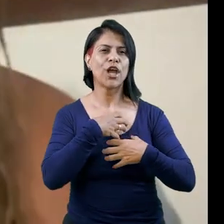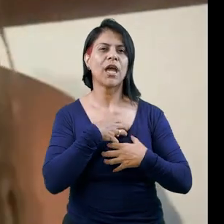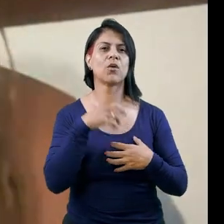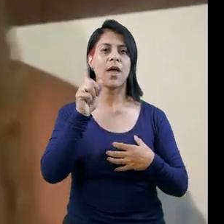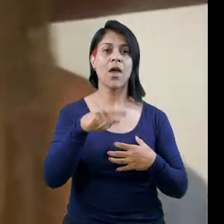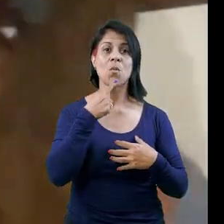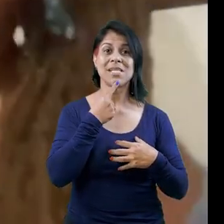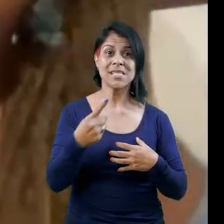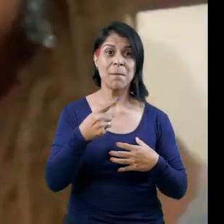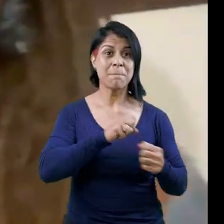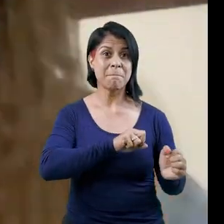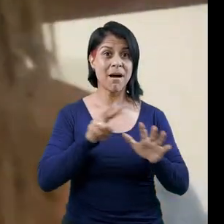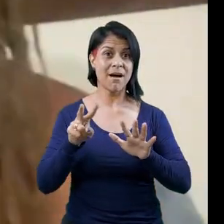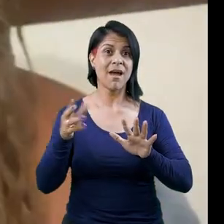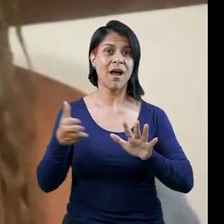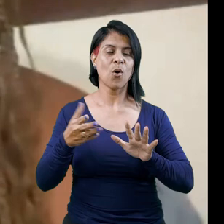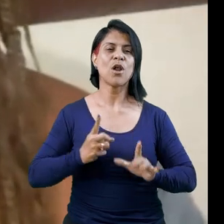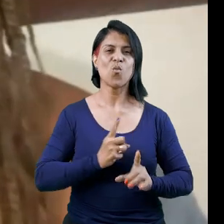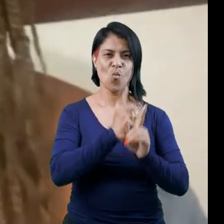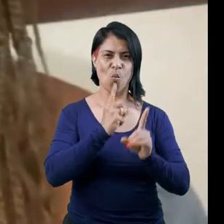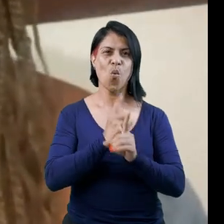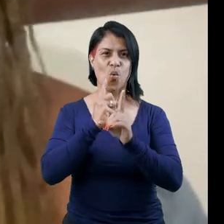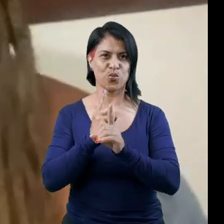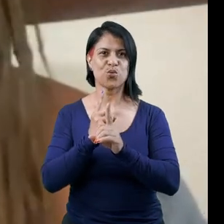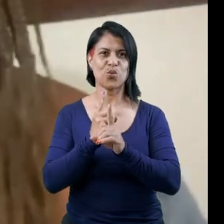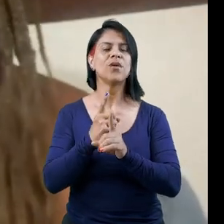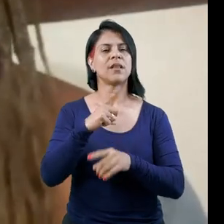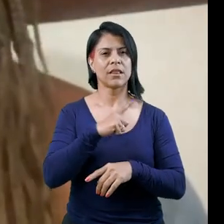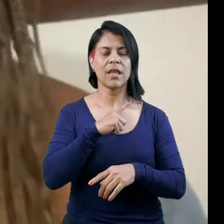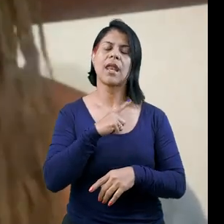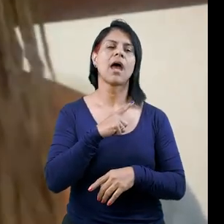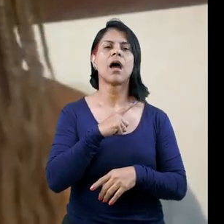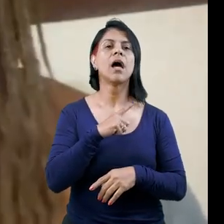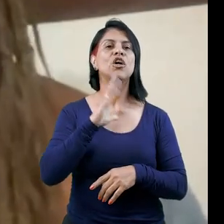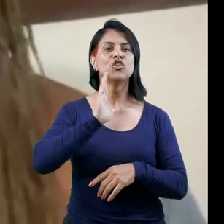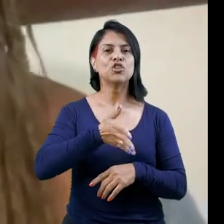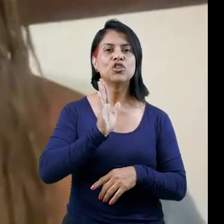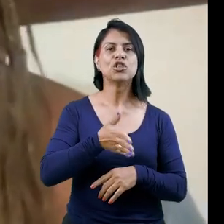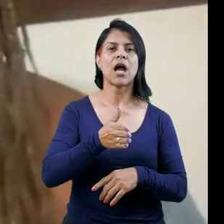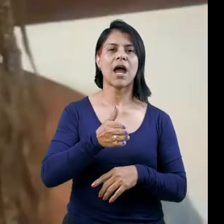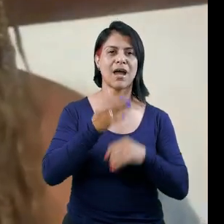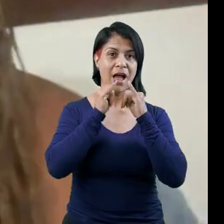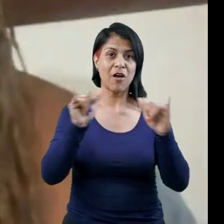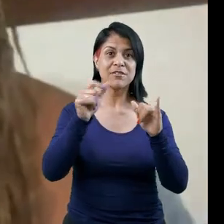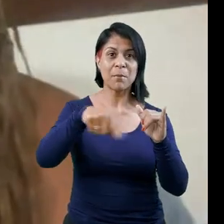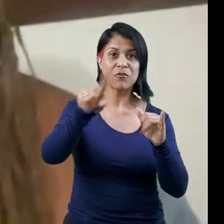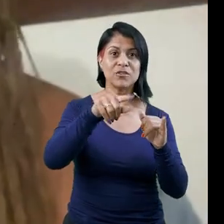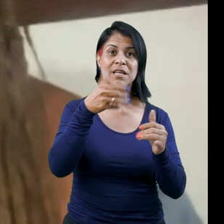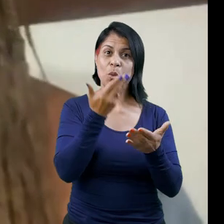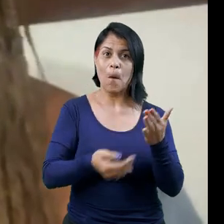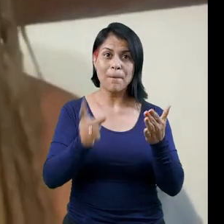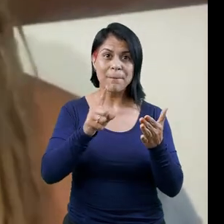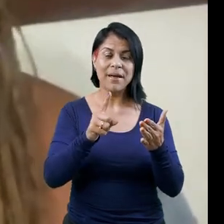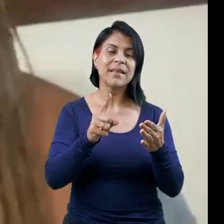ser uma semana e esses encontros serão, já liberando aqui para não perder o hábito, né?